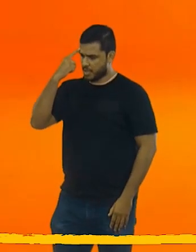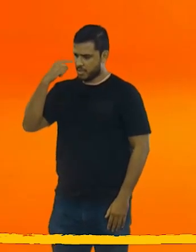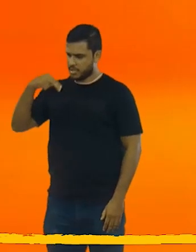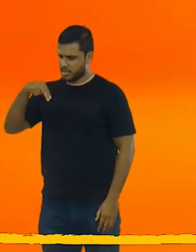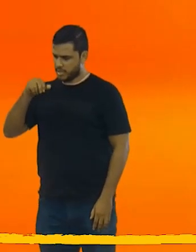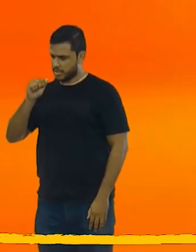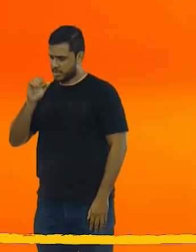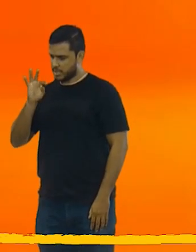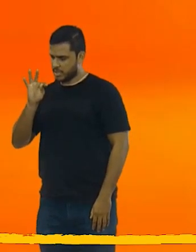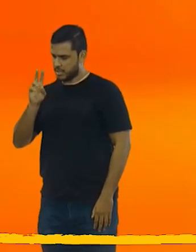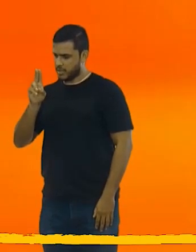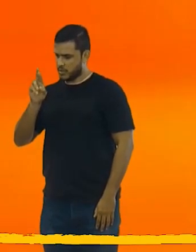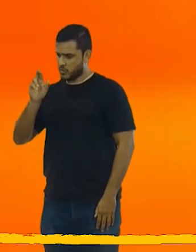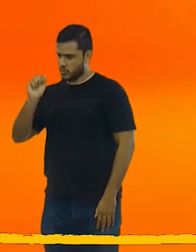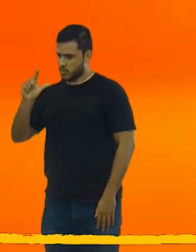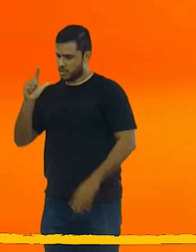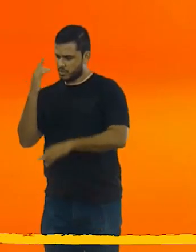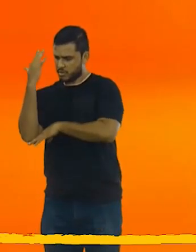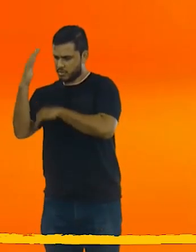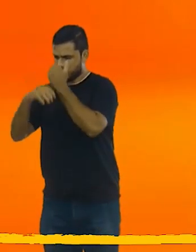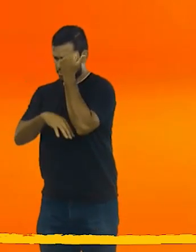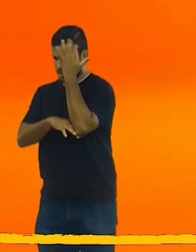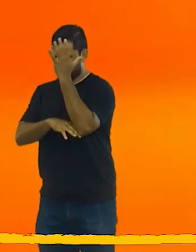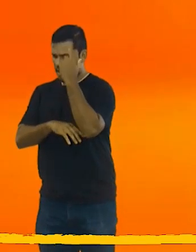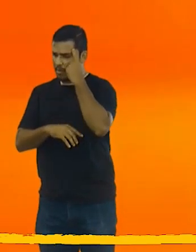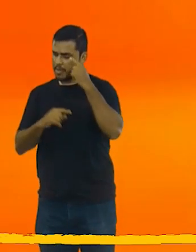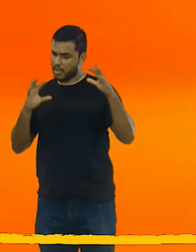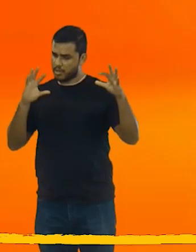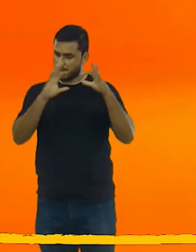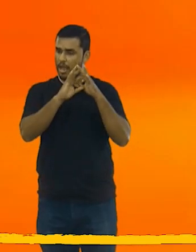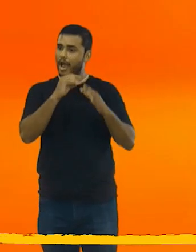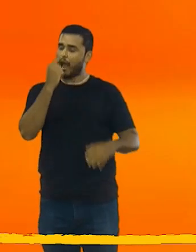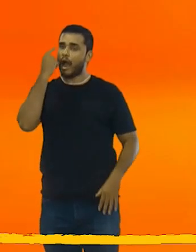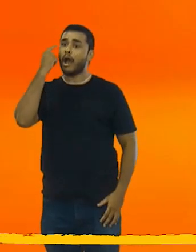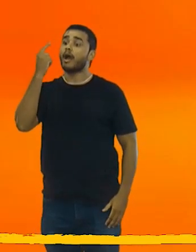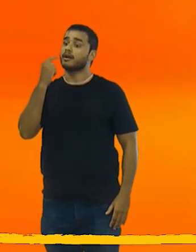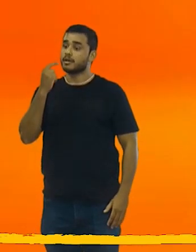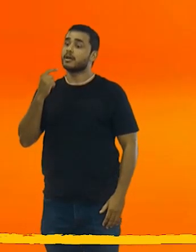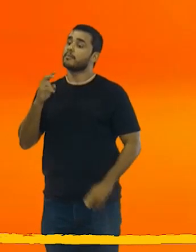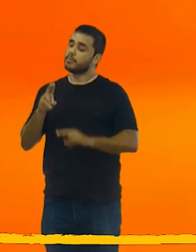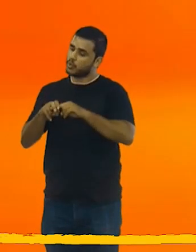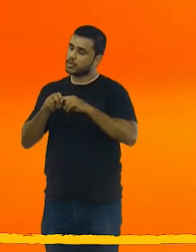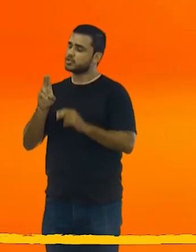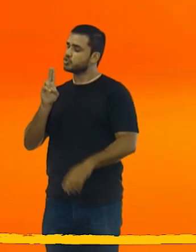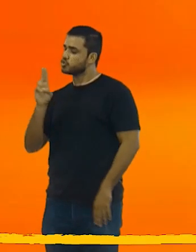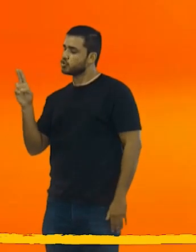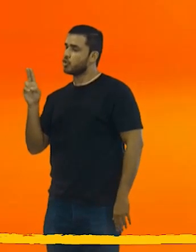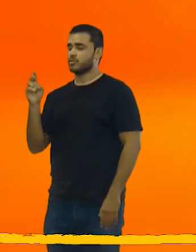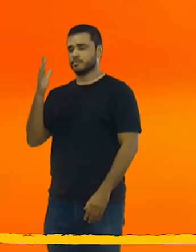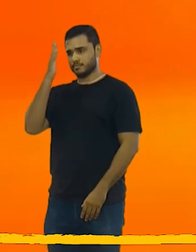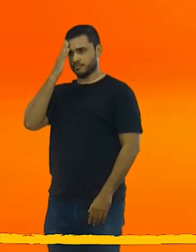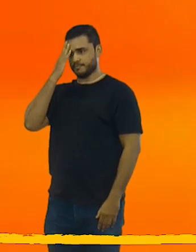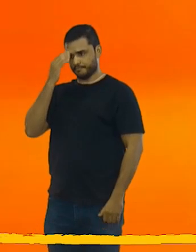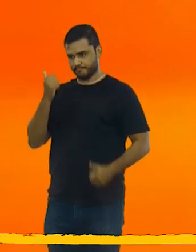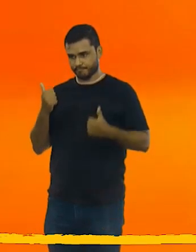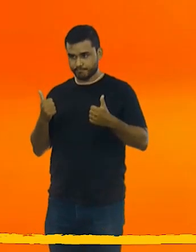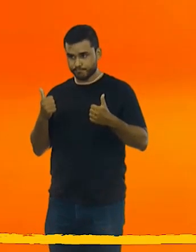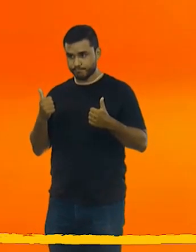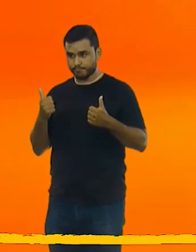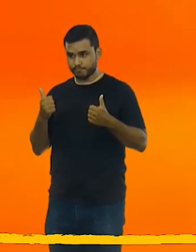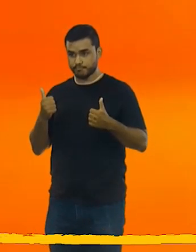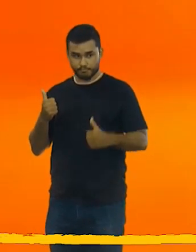são usados para entender a natureza. Daí o nome naturalismo. Compreendem?